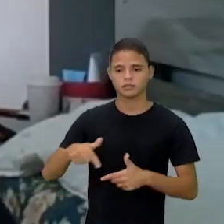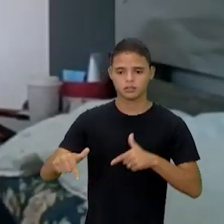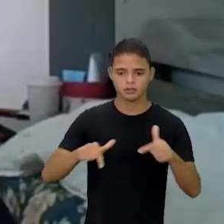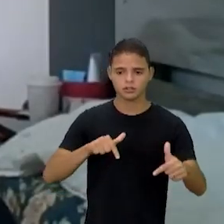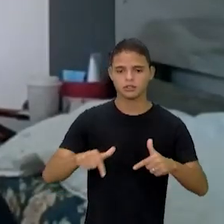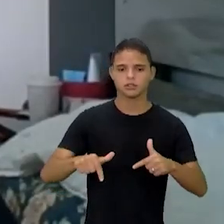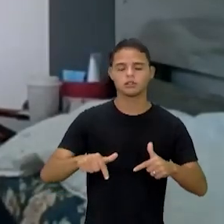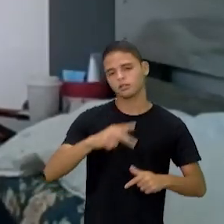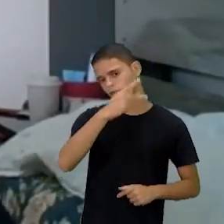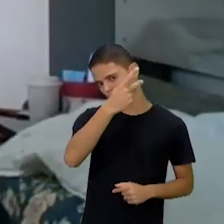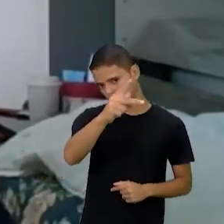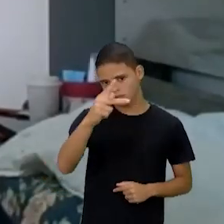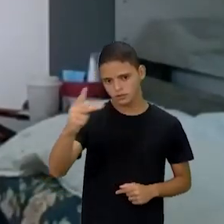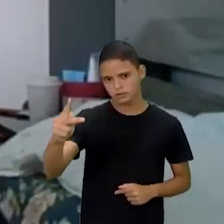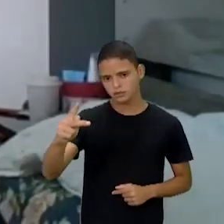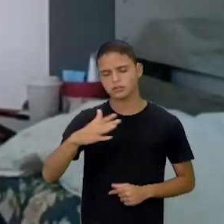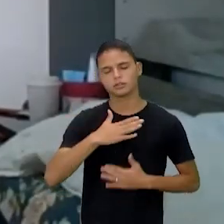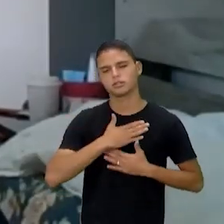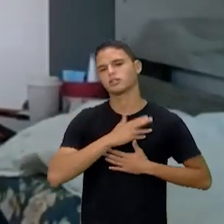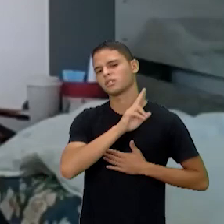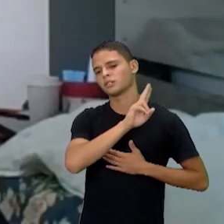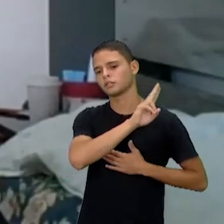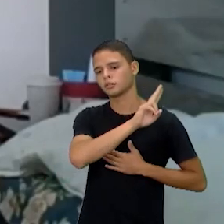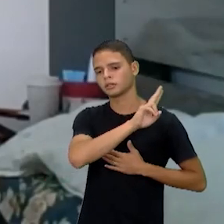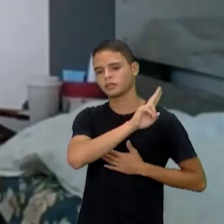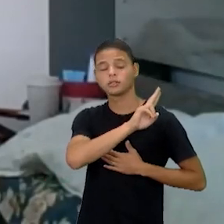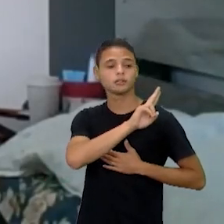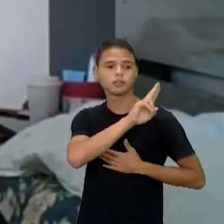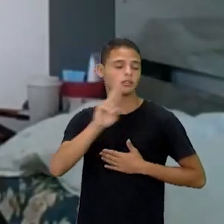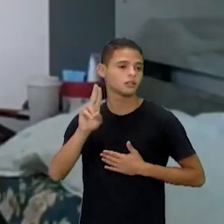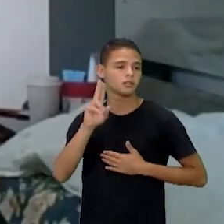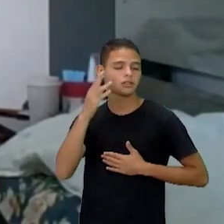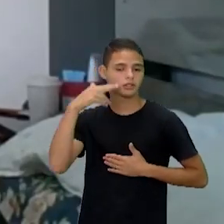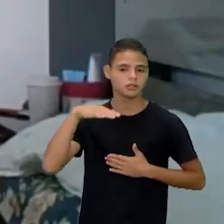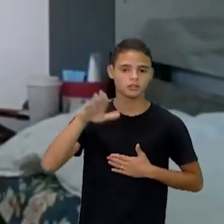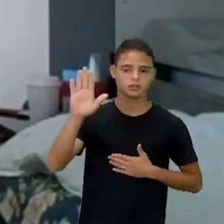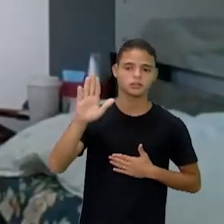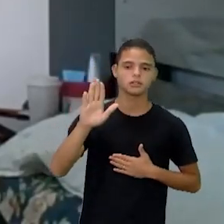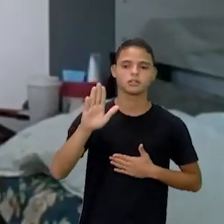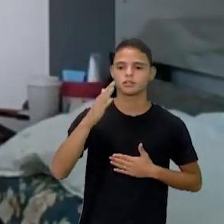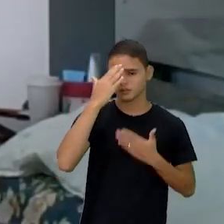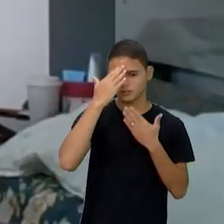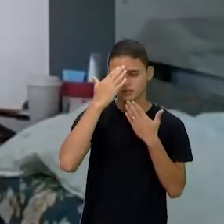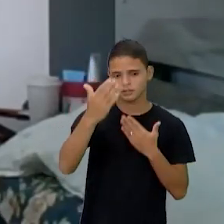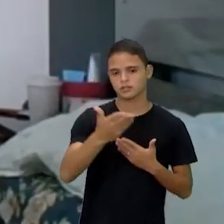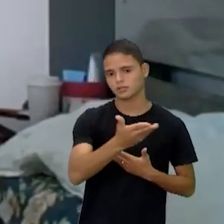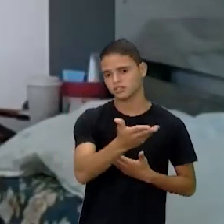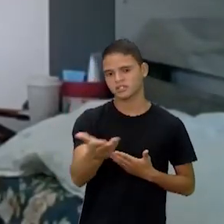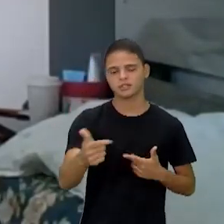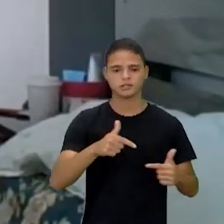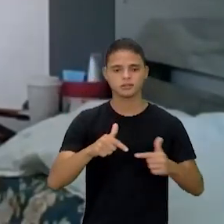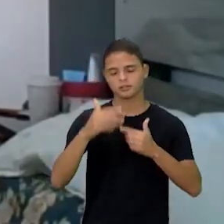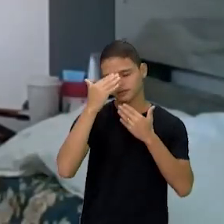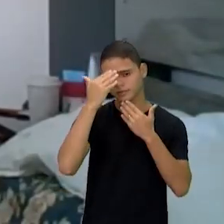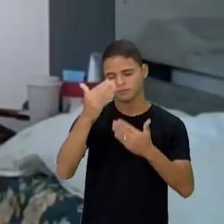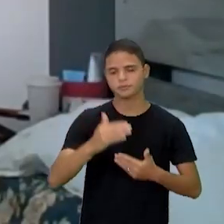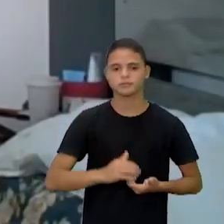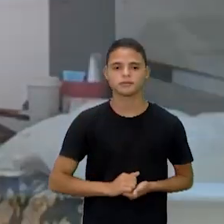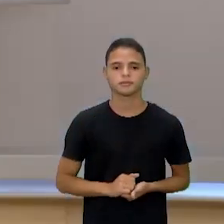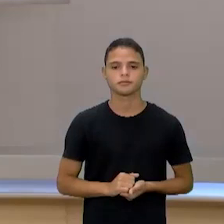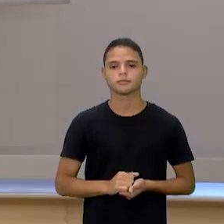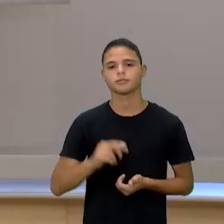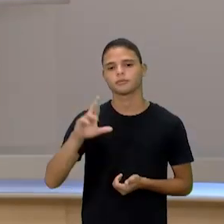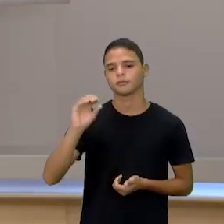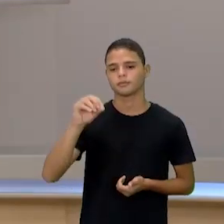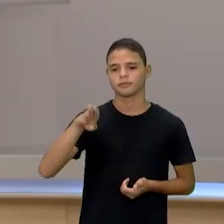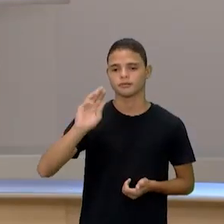vocês, e eu, em nome dos alunos também especiais, agradeço o trabalho de vocês. É isso. Obrigado, gente.